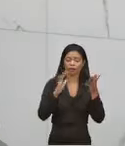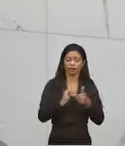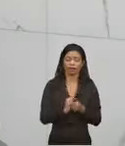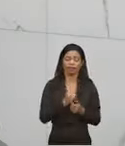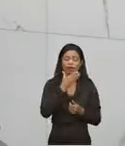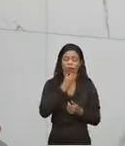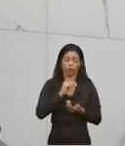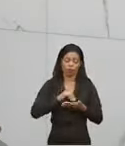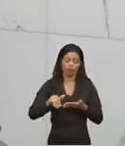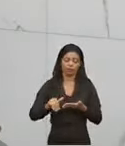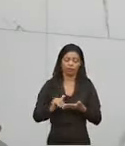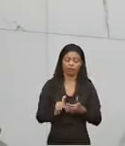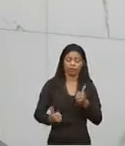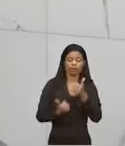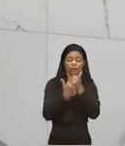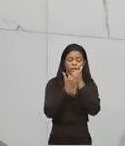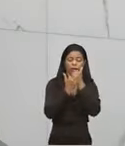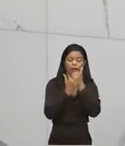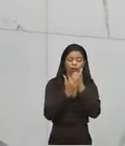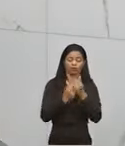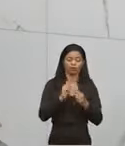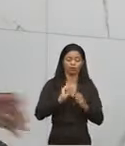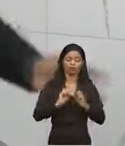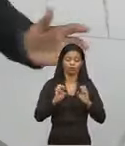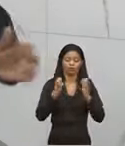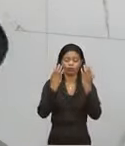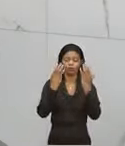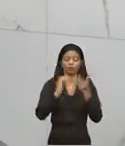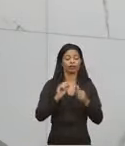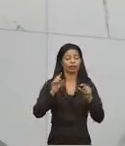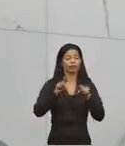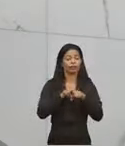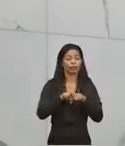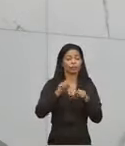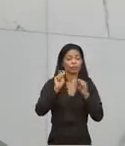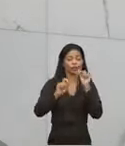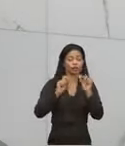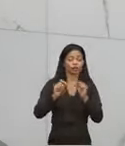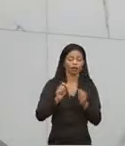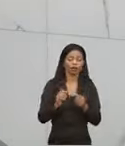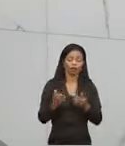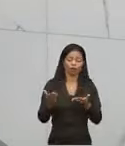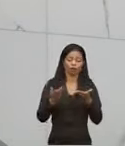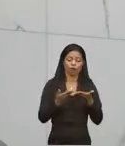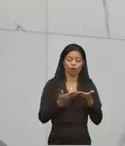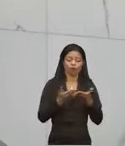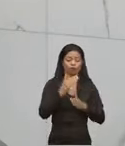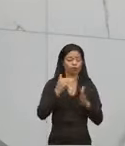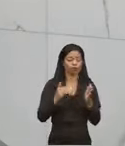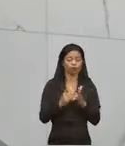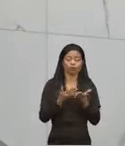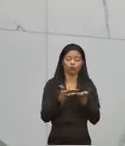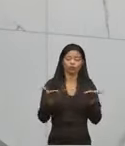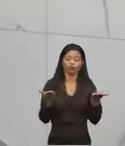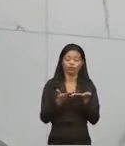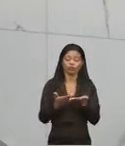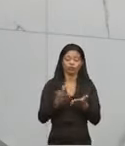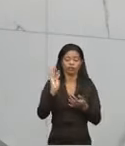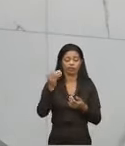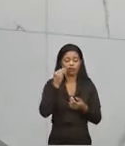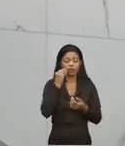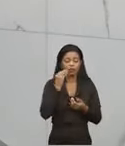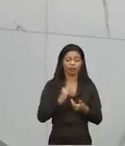Jorge Oliveira pelo apoio que tem dado nesses eventos. E ali também eu falo aí, convido a todos vocês, e ter